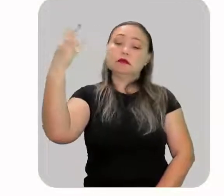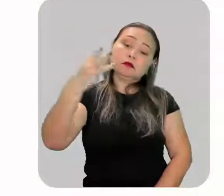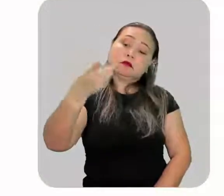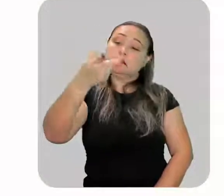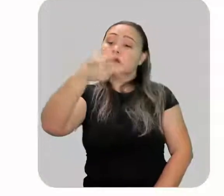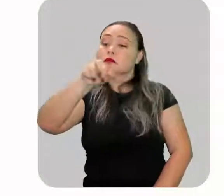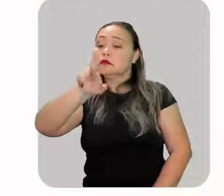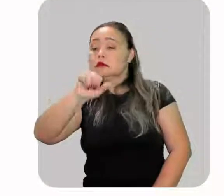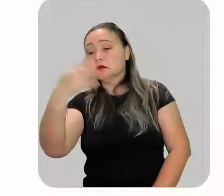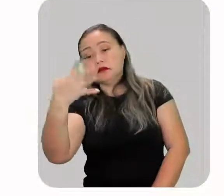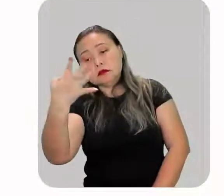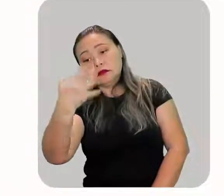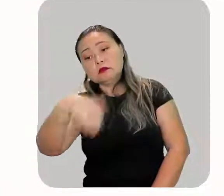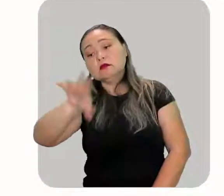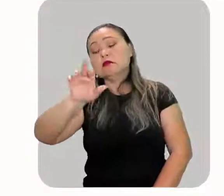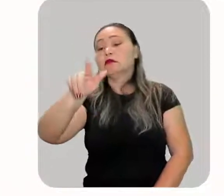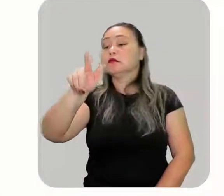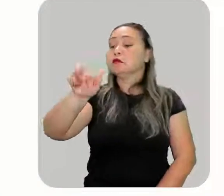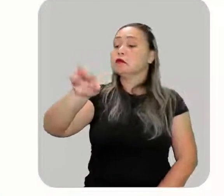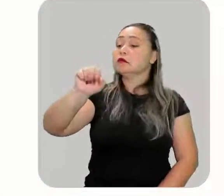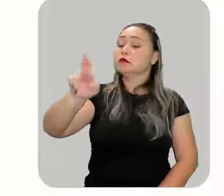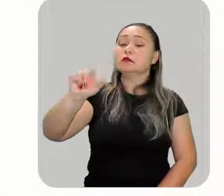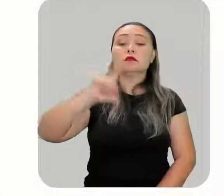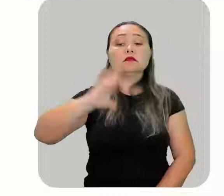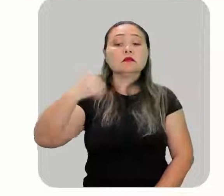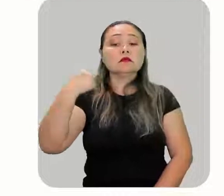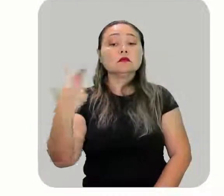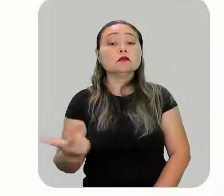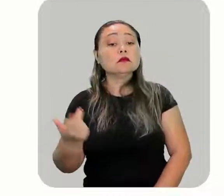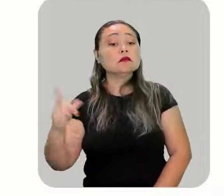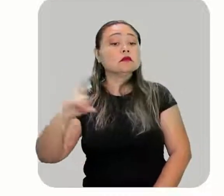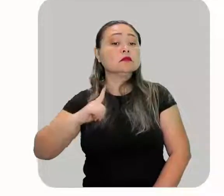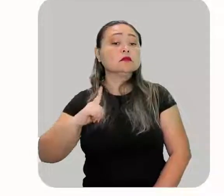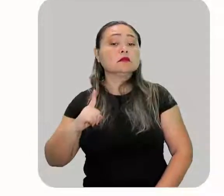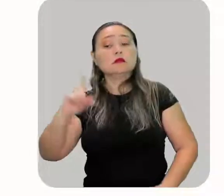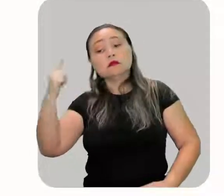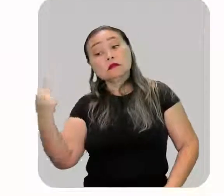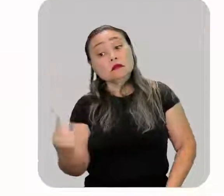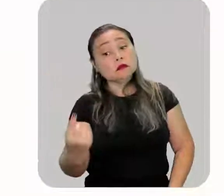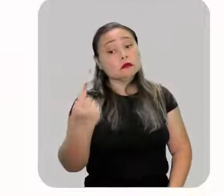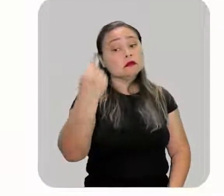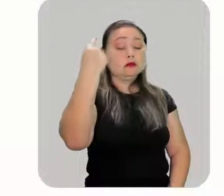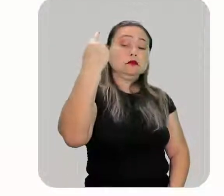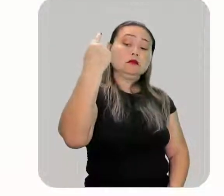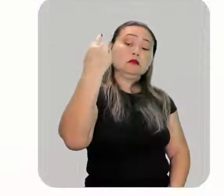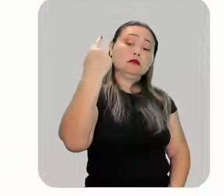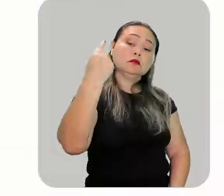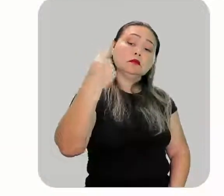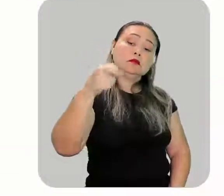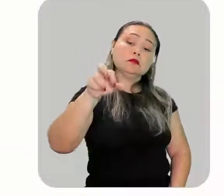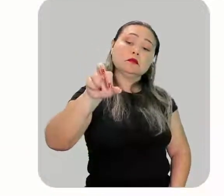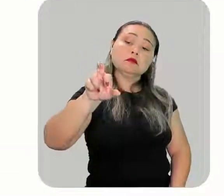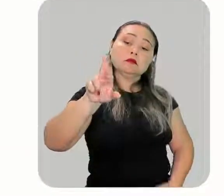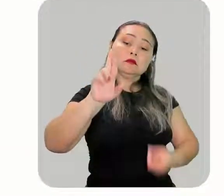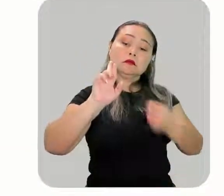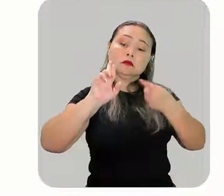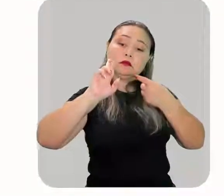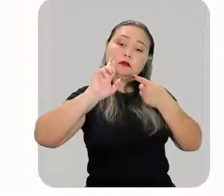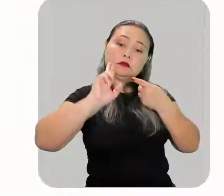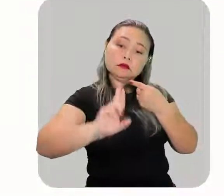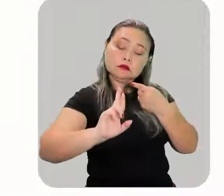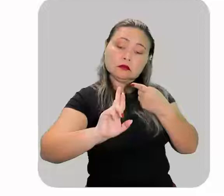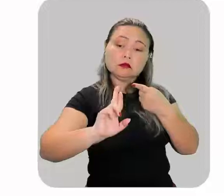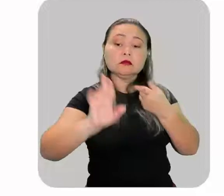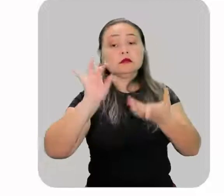terceiro grau, quarto grau, possui pelo menos uma raiz complexa, real